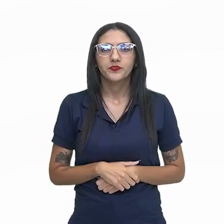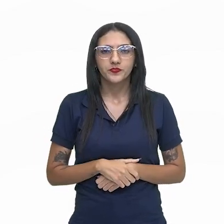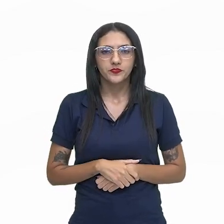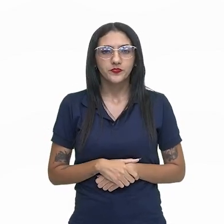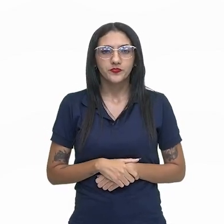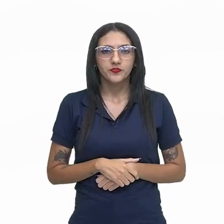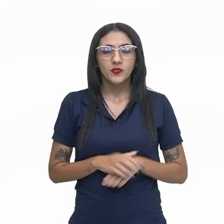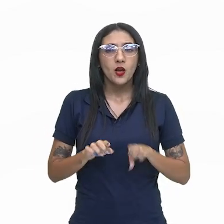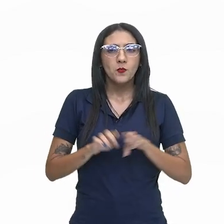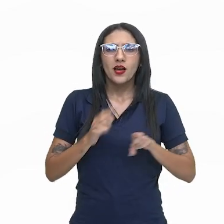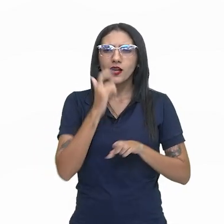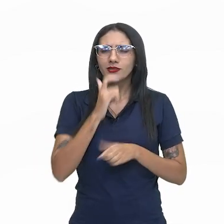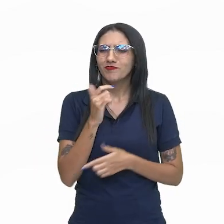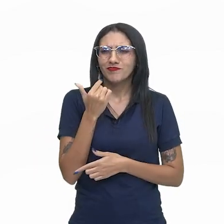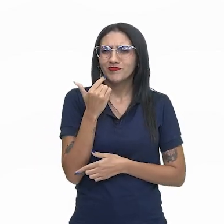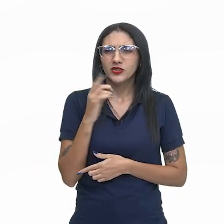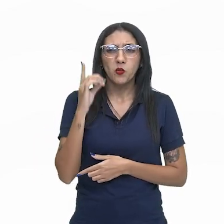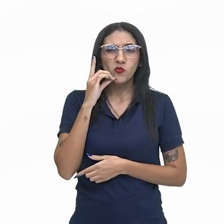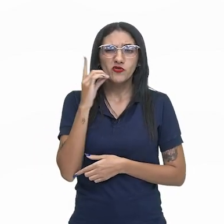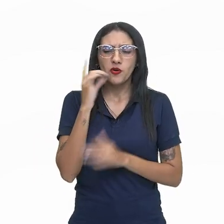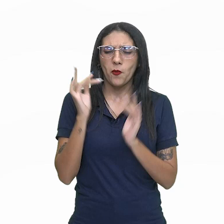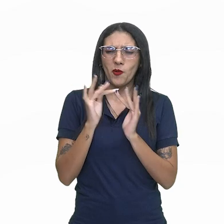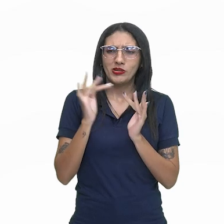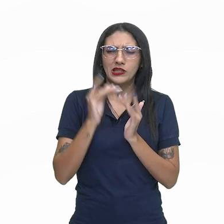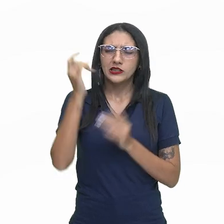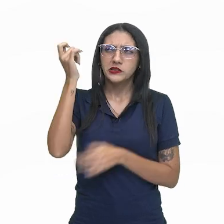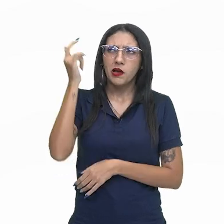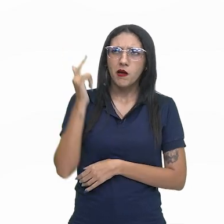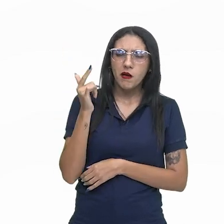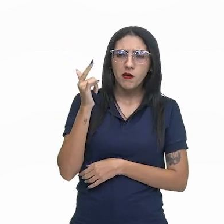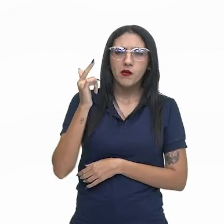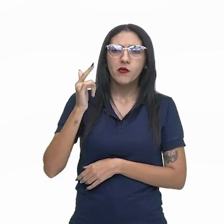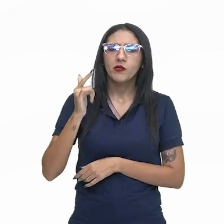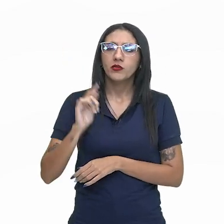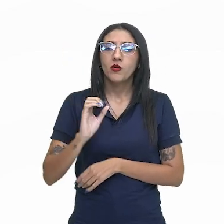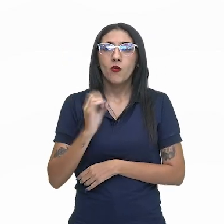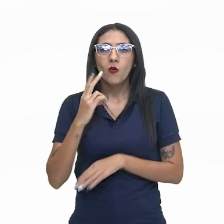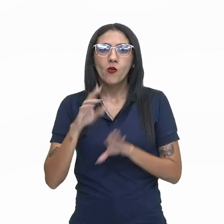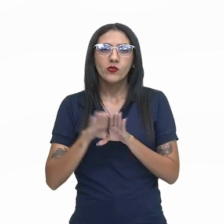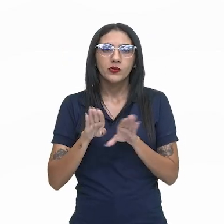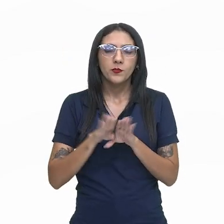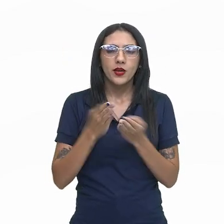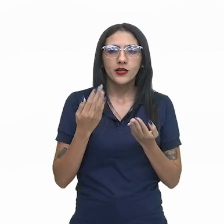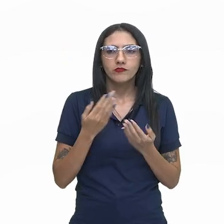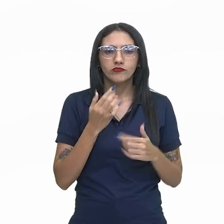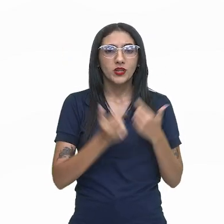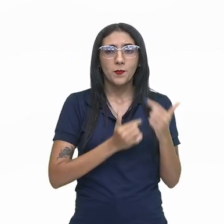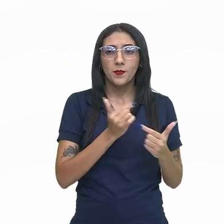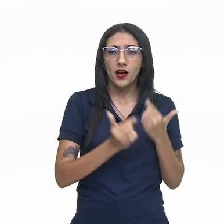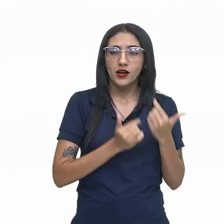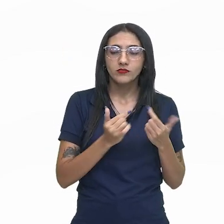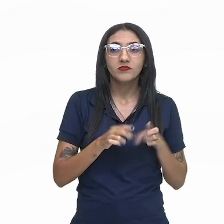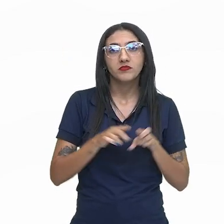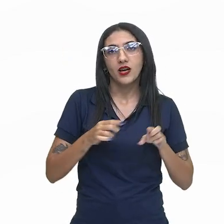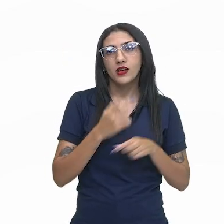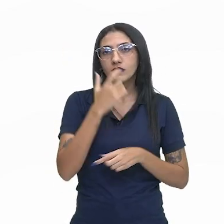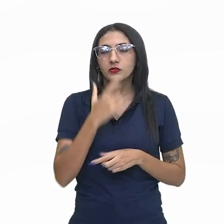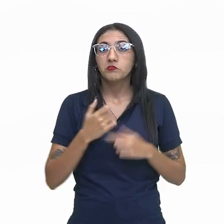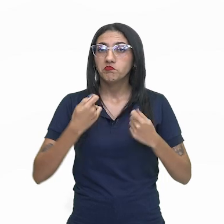não estando exposta ali todos os dias ou fazendo alguma atividade, um trabalho, né? Mas eu também